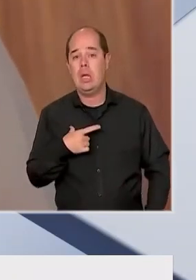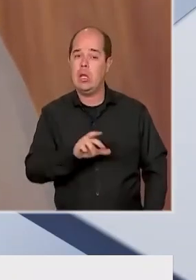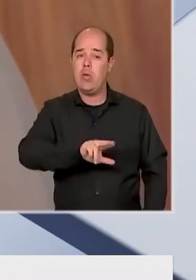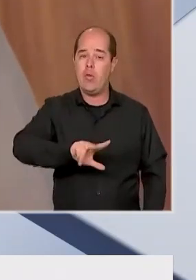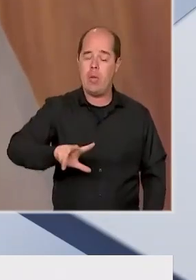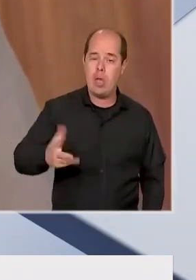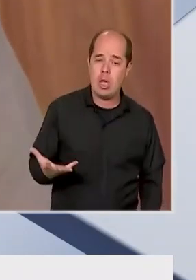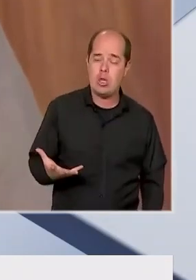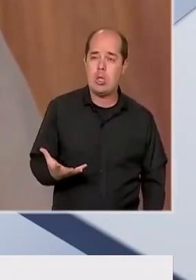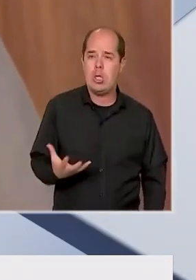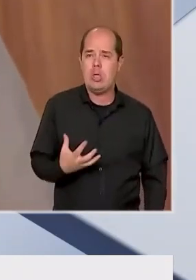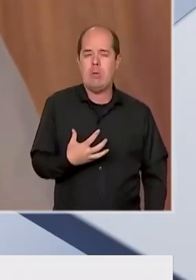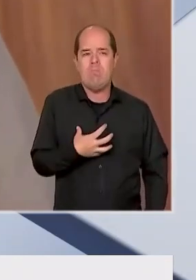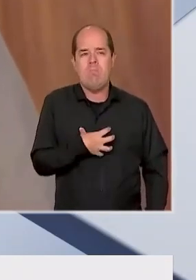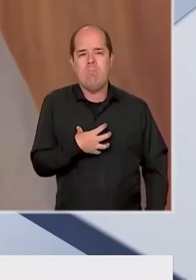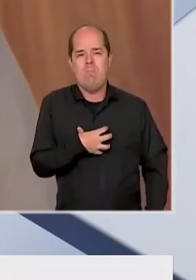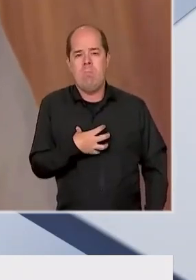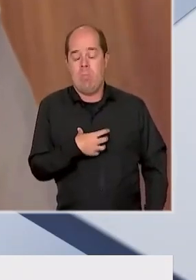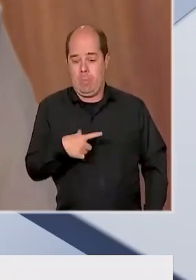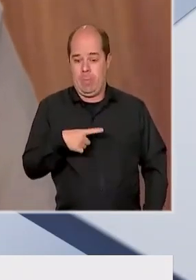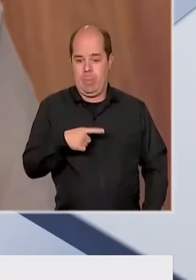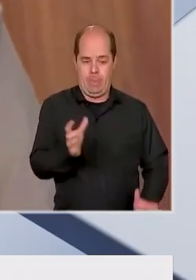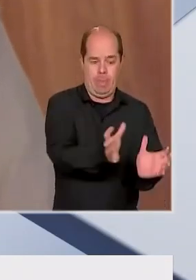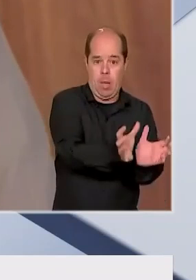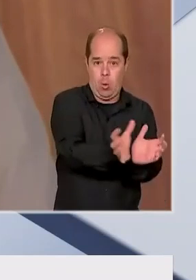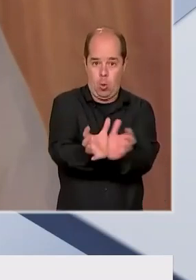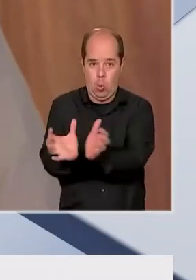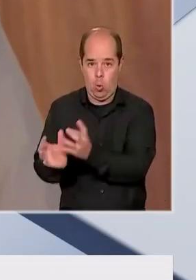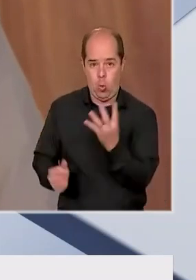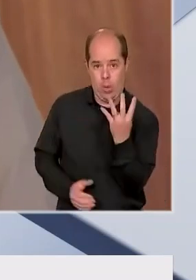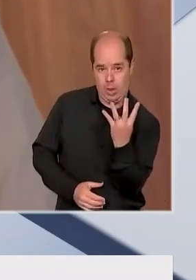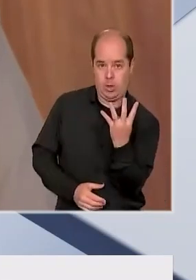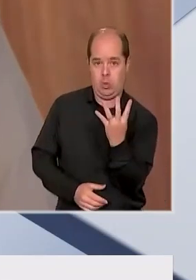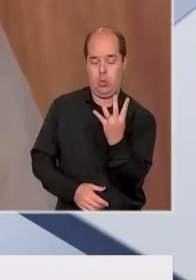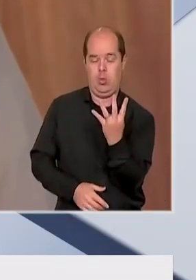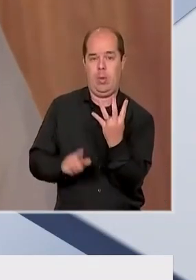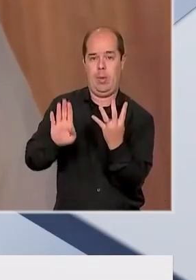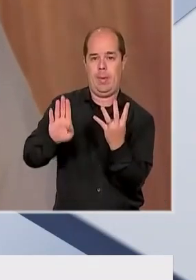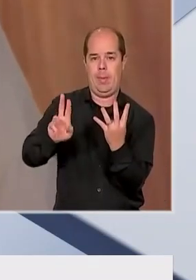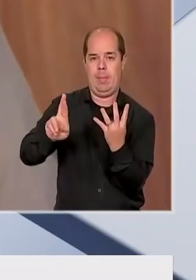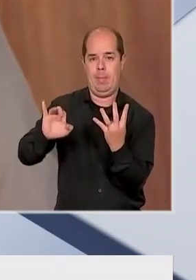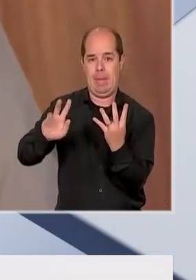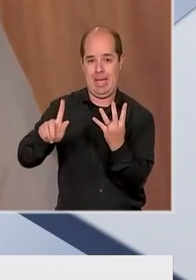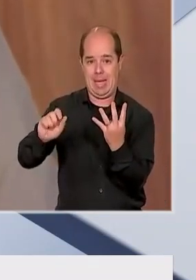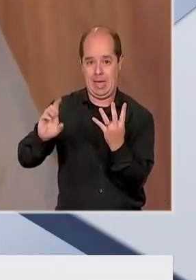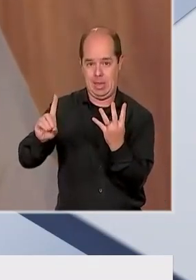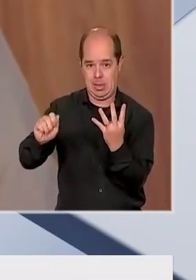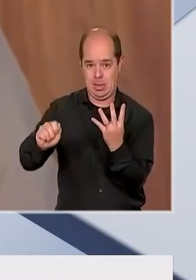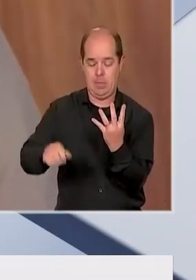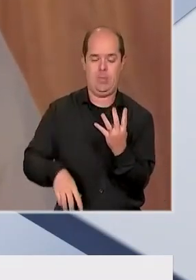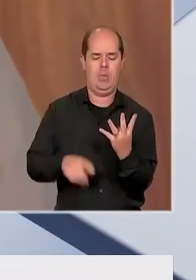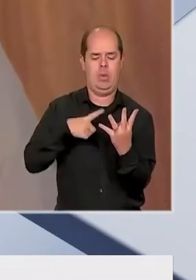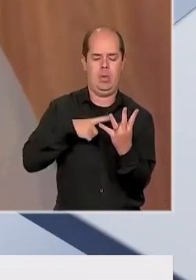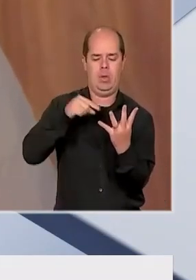ele acabar de alguma forma operando junto então Ora se o crime se integrou e por tabela se